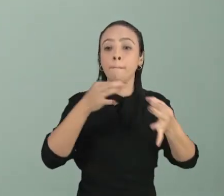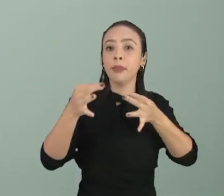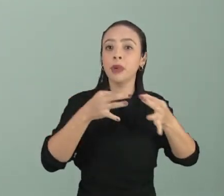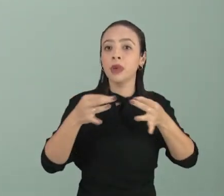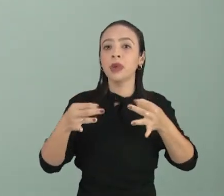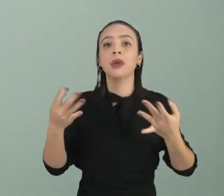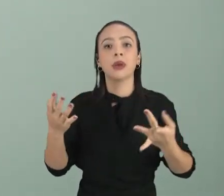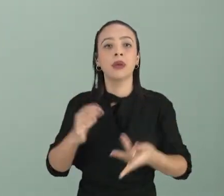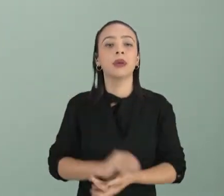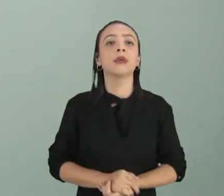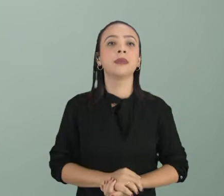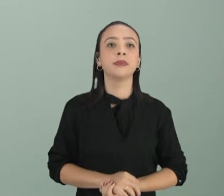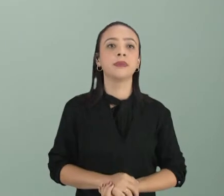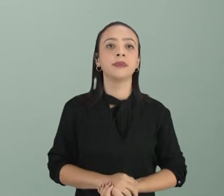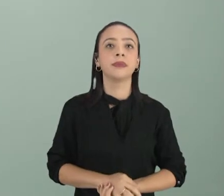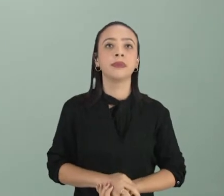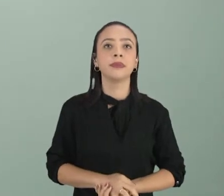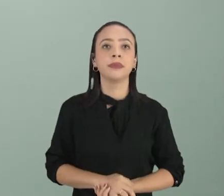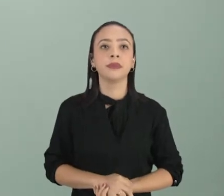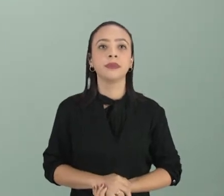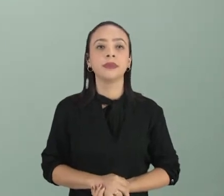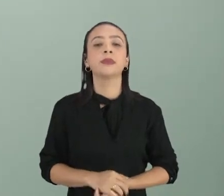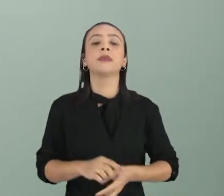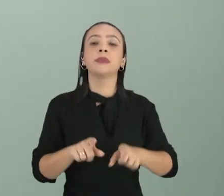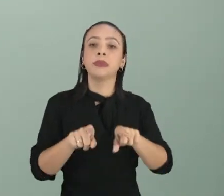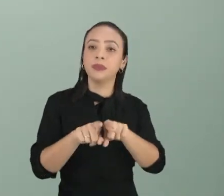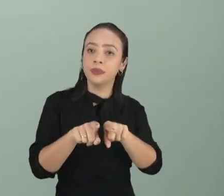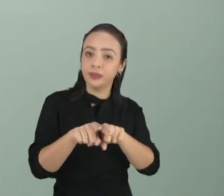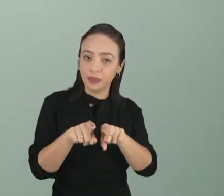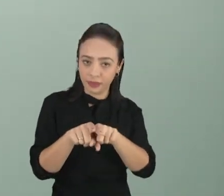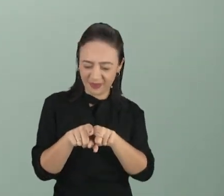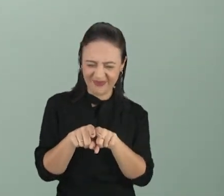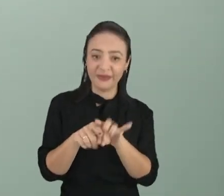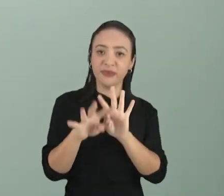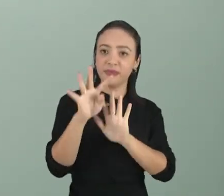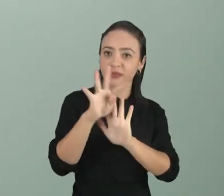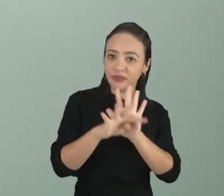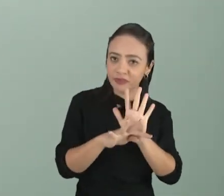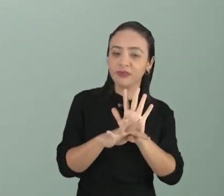se tratando de polifonia. Outro indício, gente, que um texto